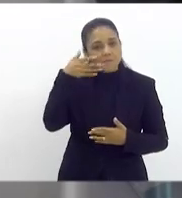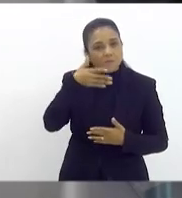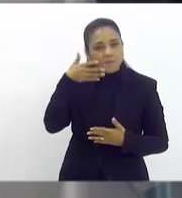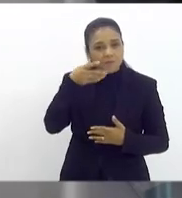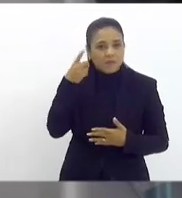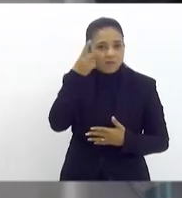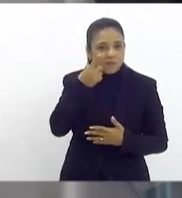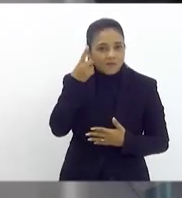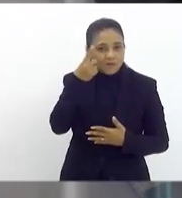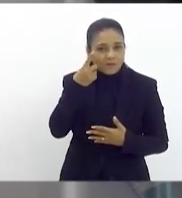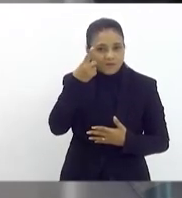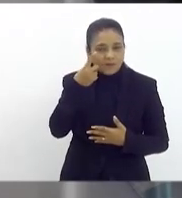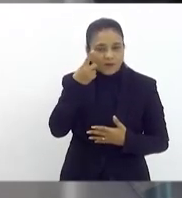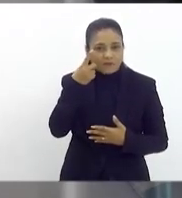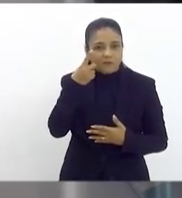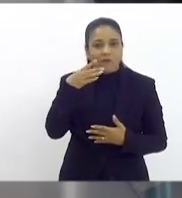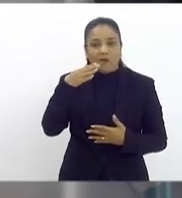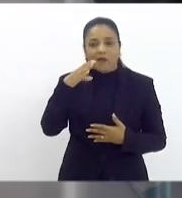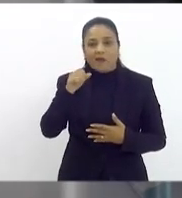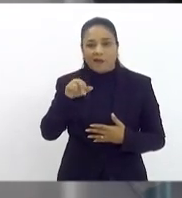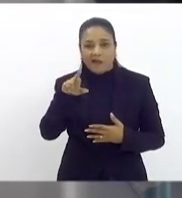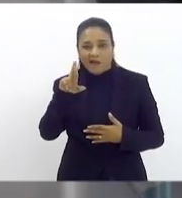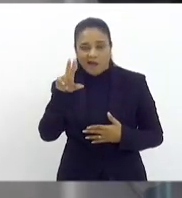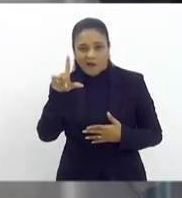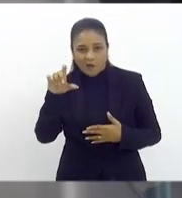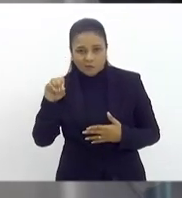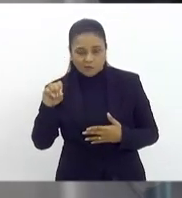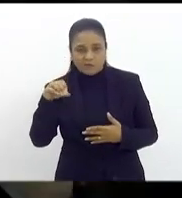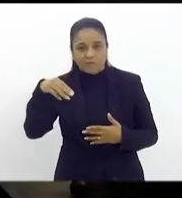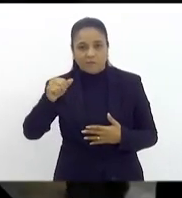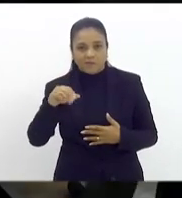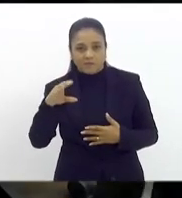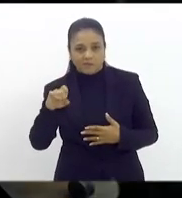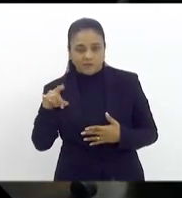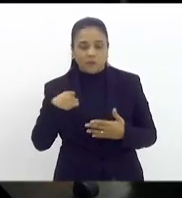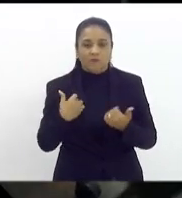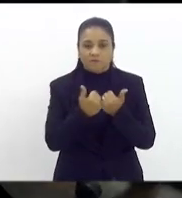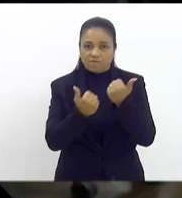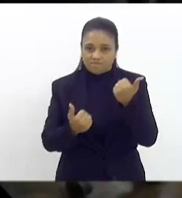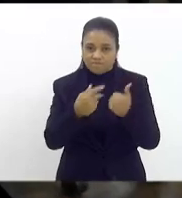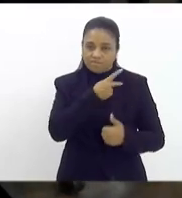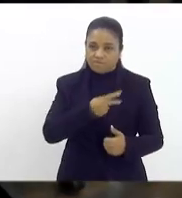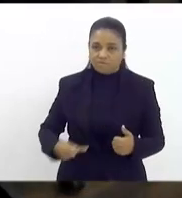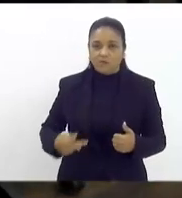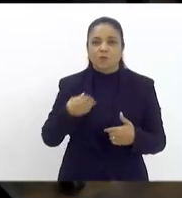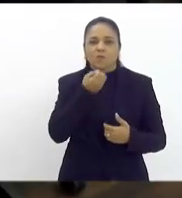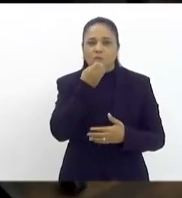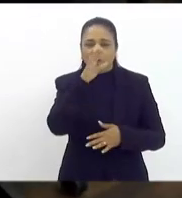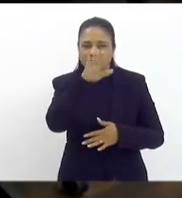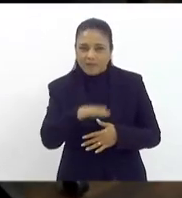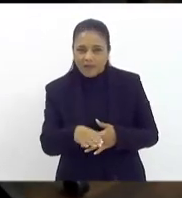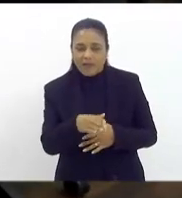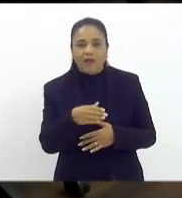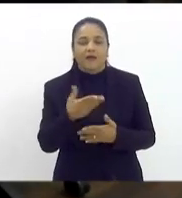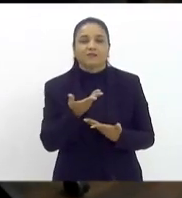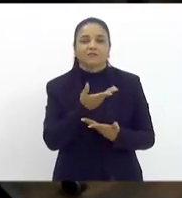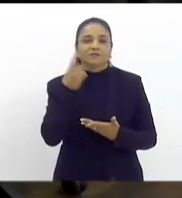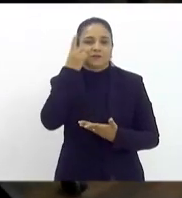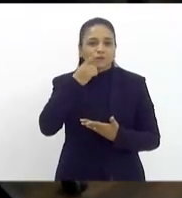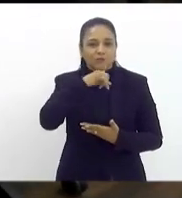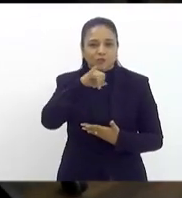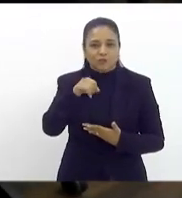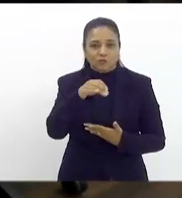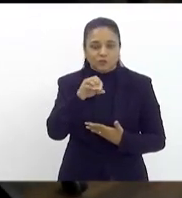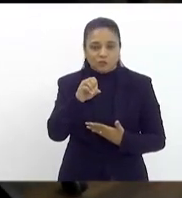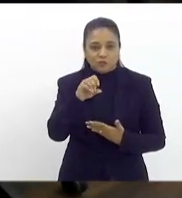deputados. Presidente. Senhor Carlos Macedo, nosso vice-presidente. Boa tarde, presidente Jorge Felipe Neto, Fábio, meu irmão, deputado